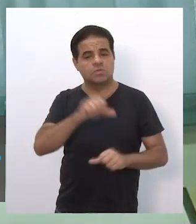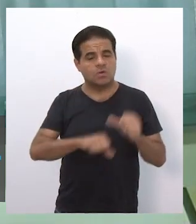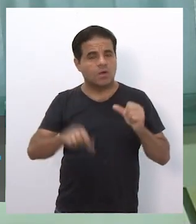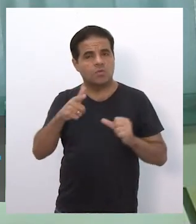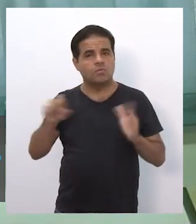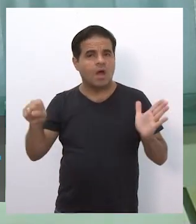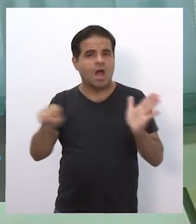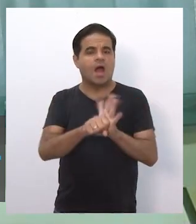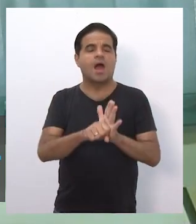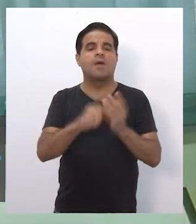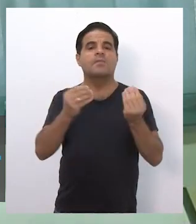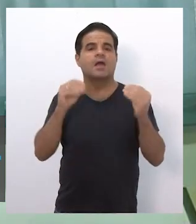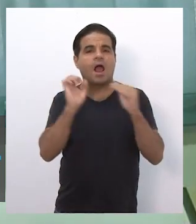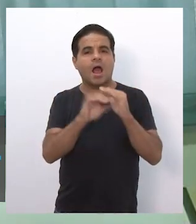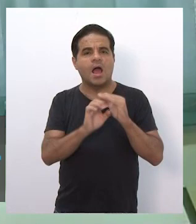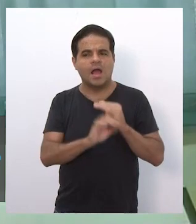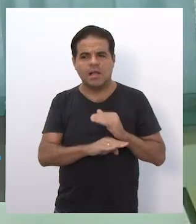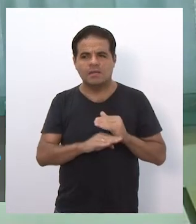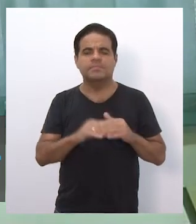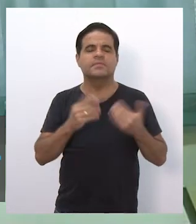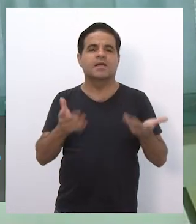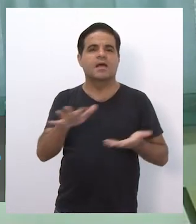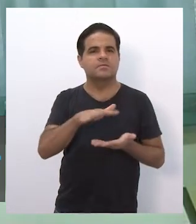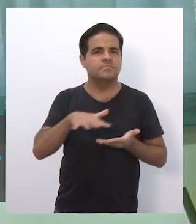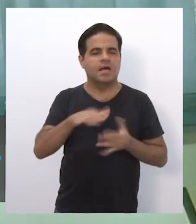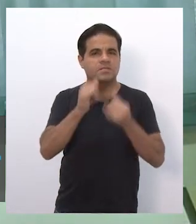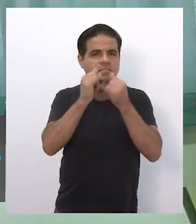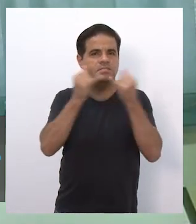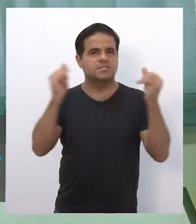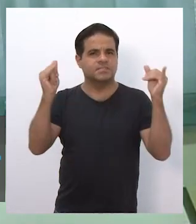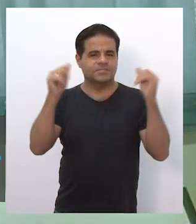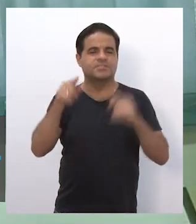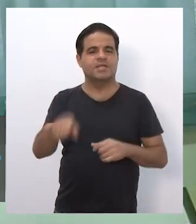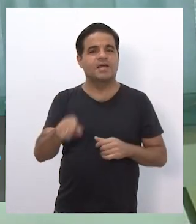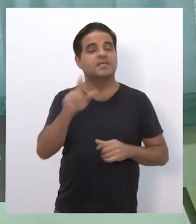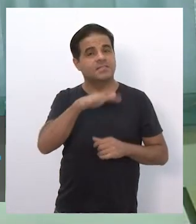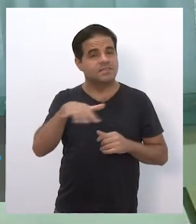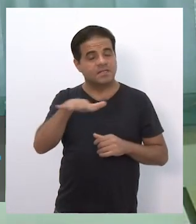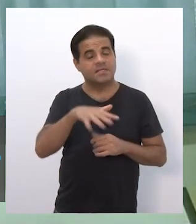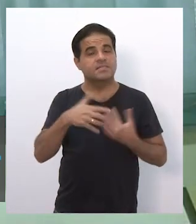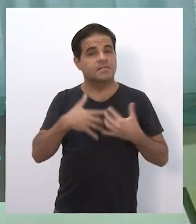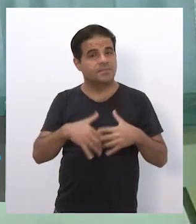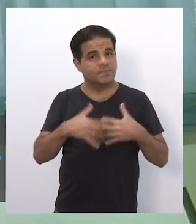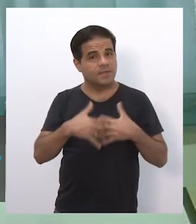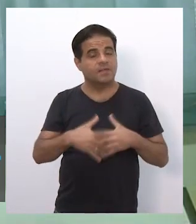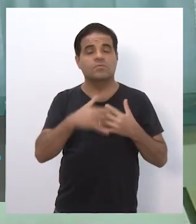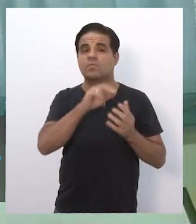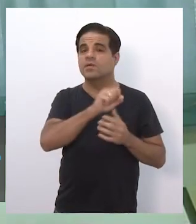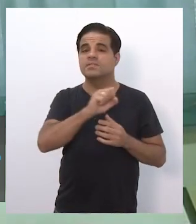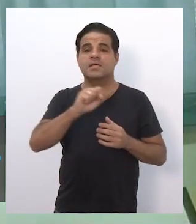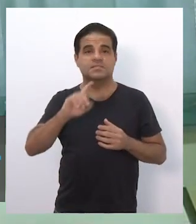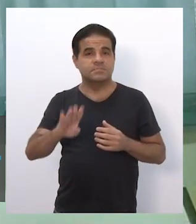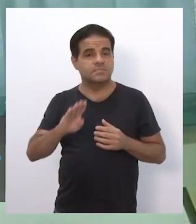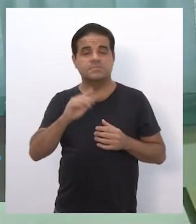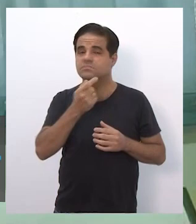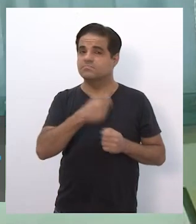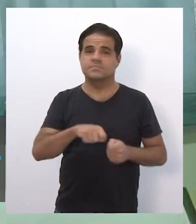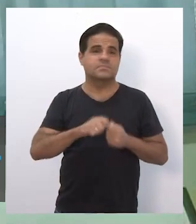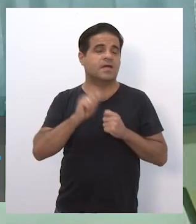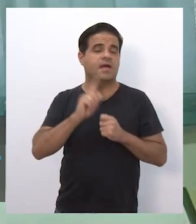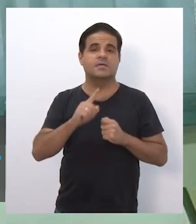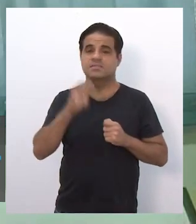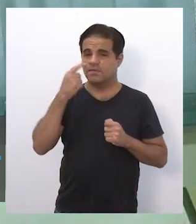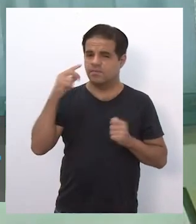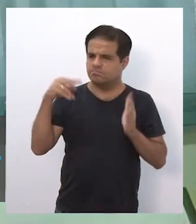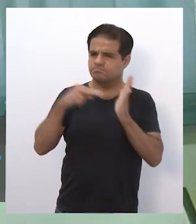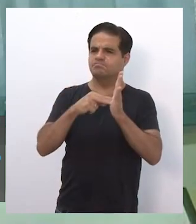para poder alimentar, tá, a parte energética desse equipamento. O SSD ele não faz isso. Felipe, você tem uma fonte aí,